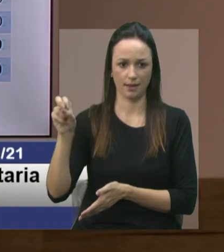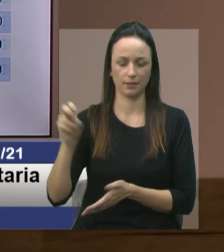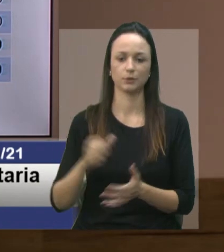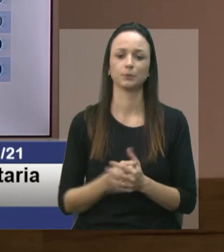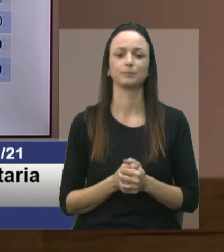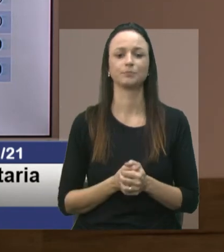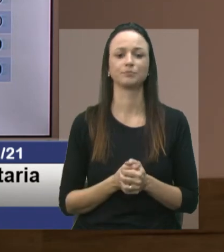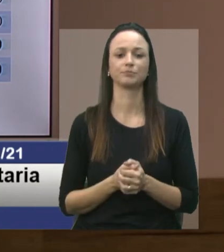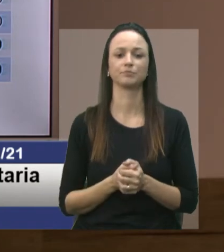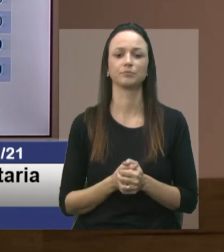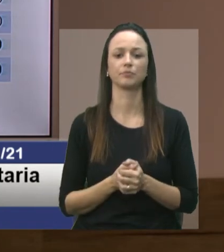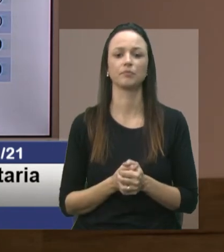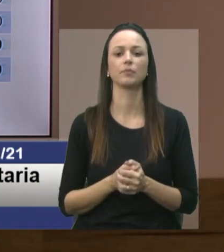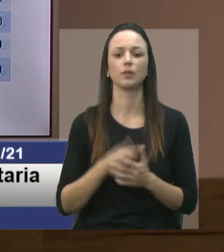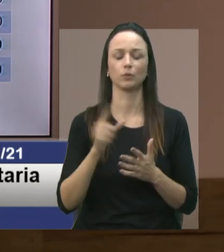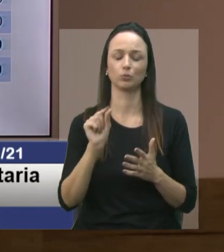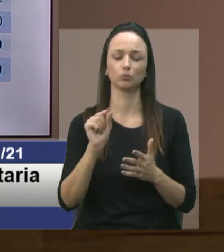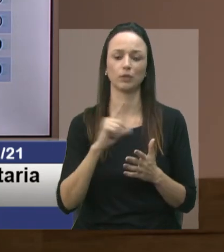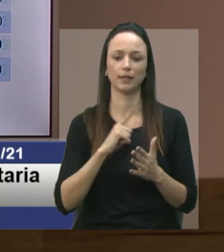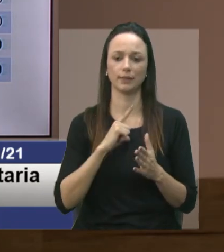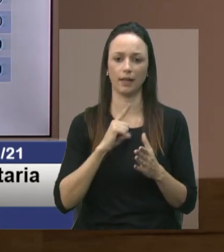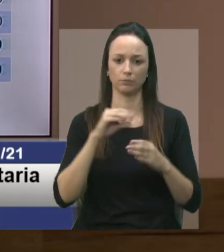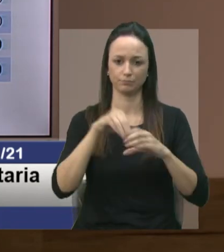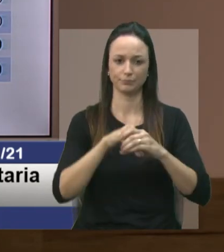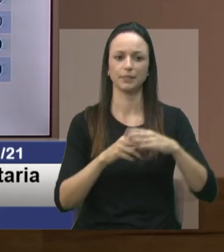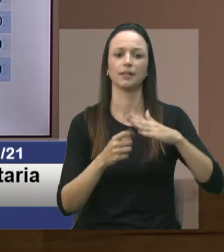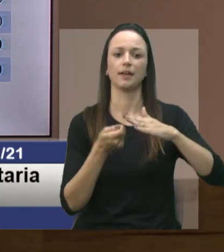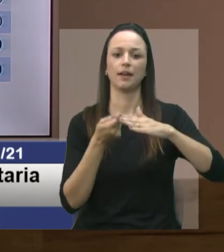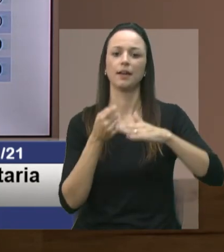R$ 34.438.500, sendo